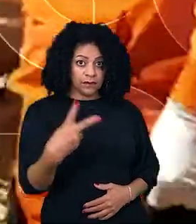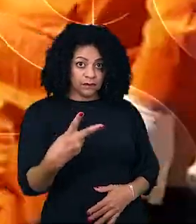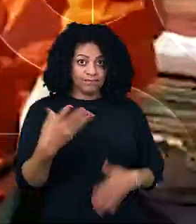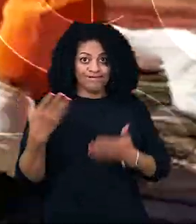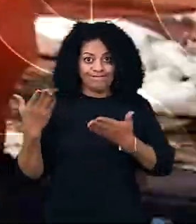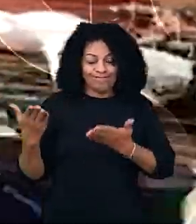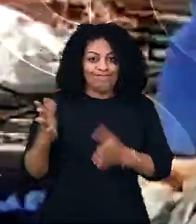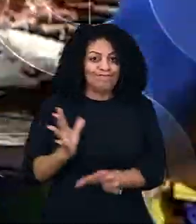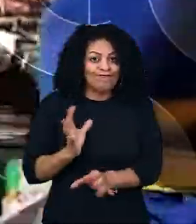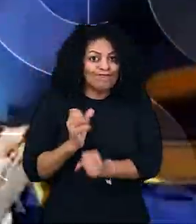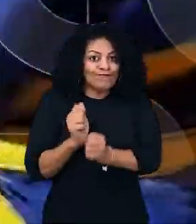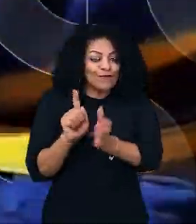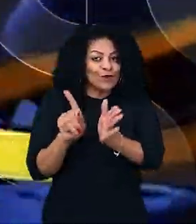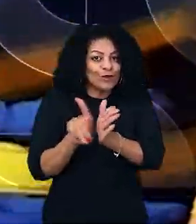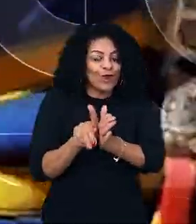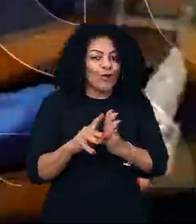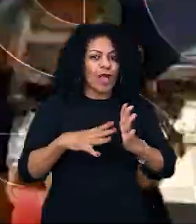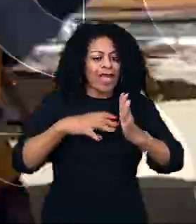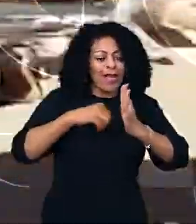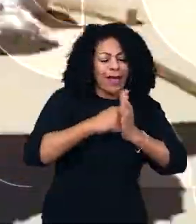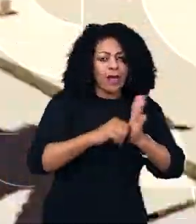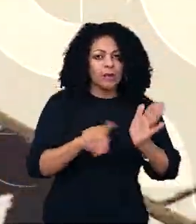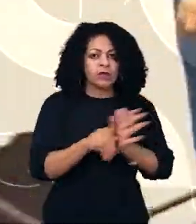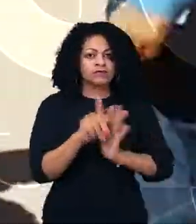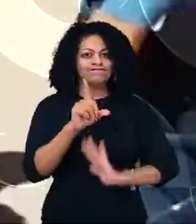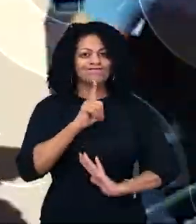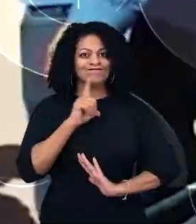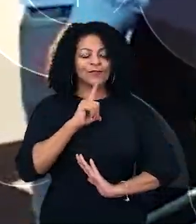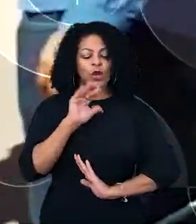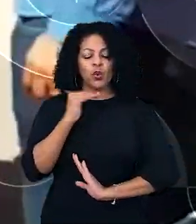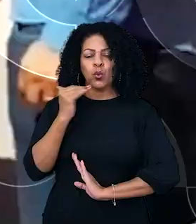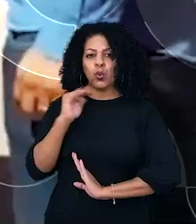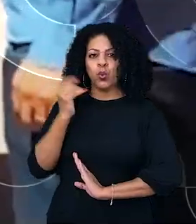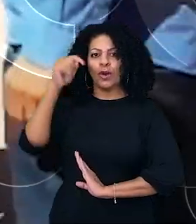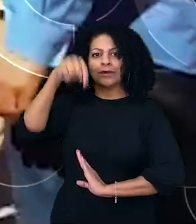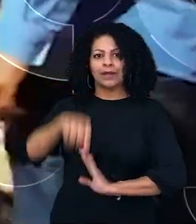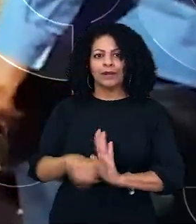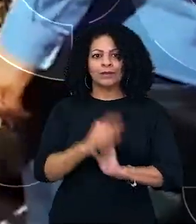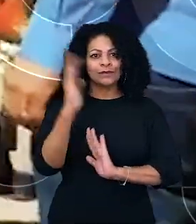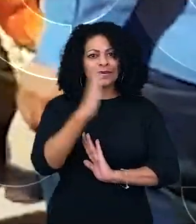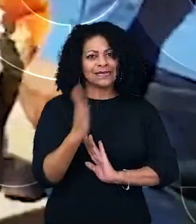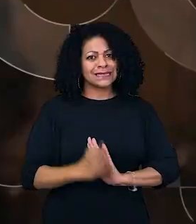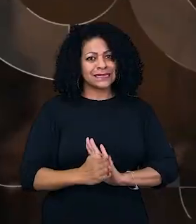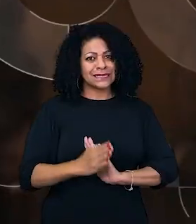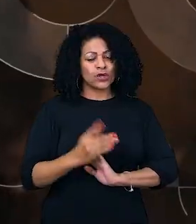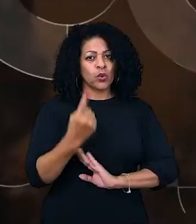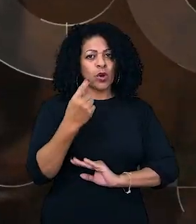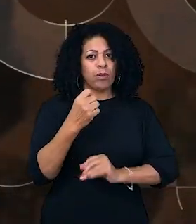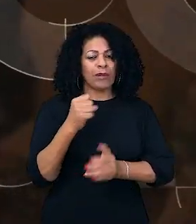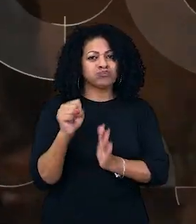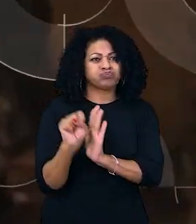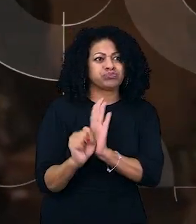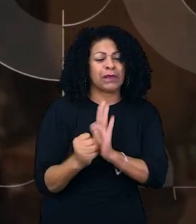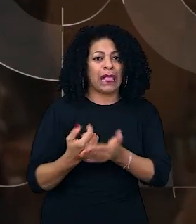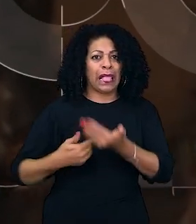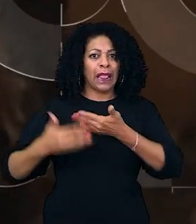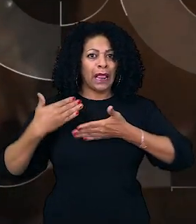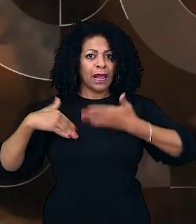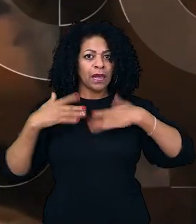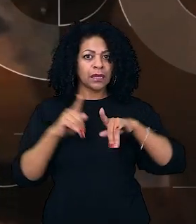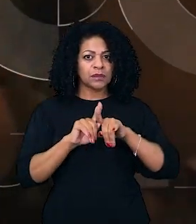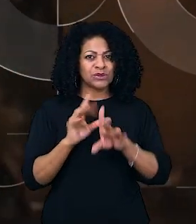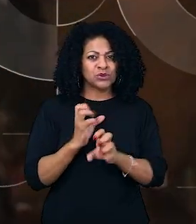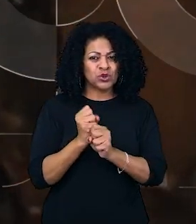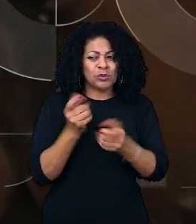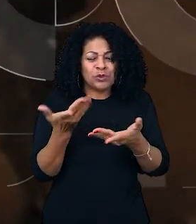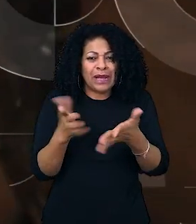25.492. Esse é o número de acidentes de trabalho com mortes registrados no Brasil em uma década. Para contribuir com a redução